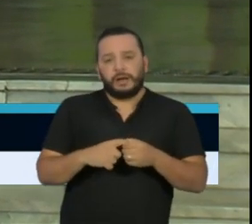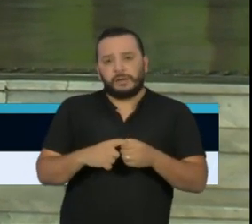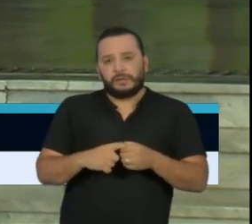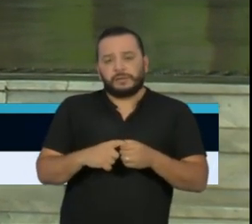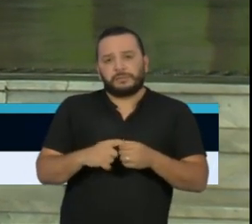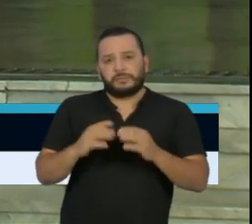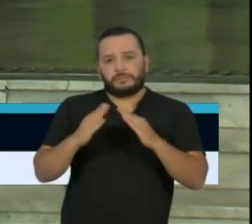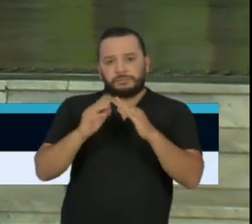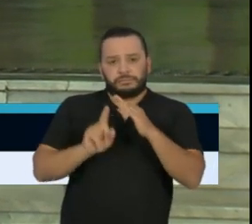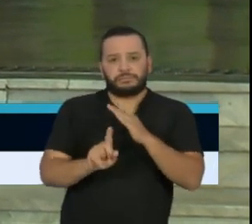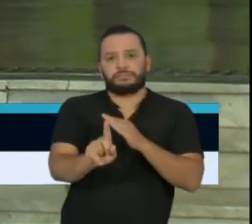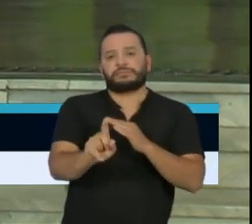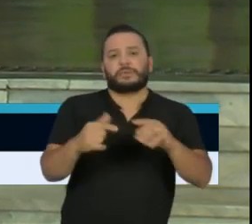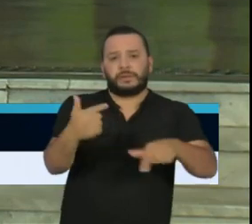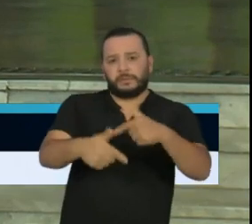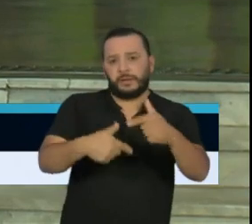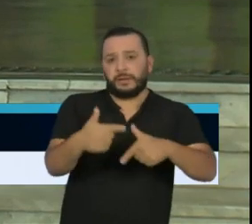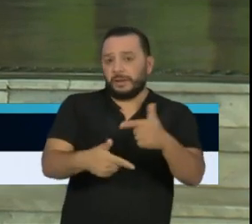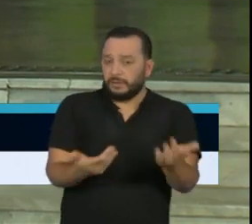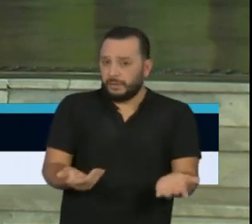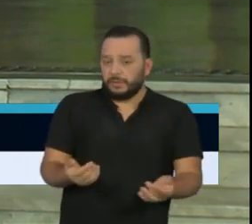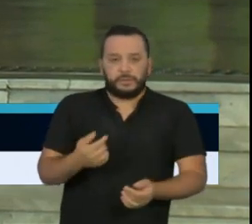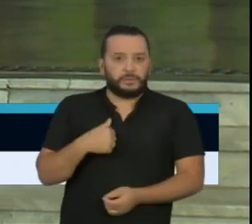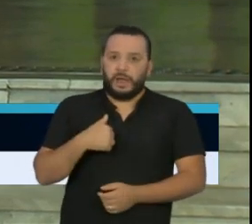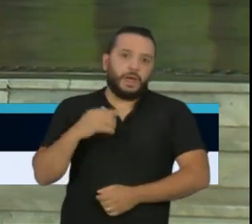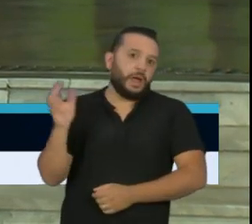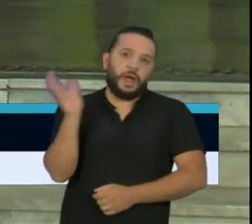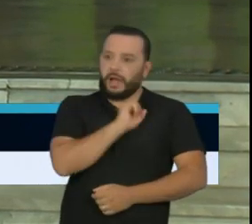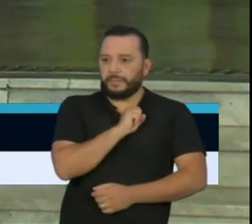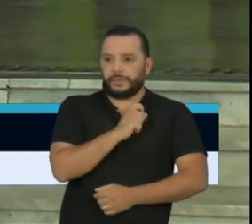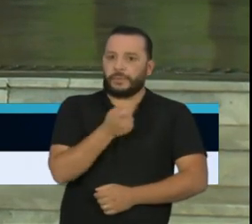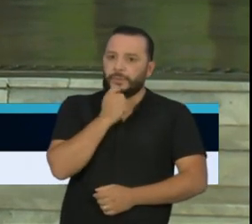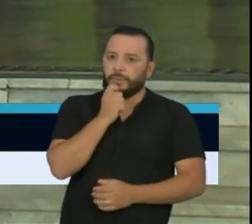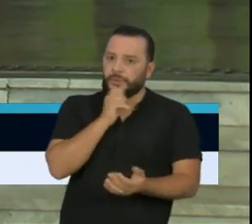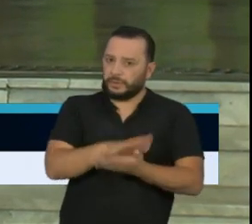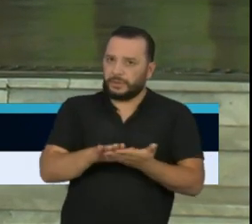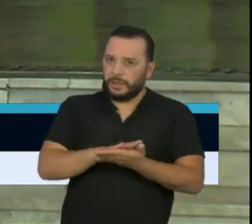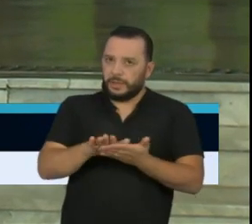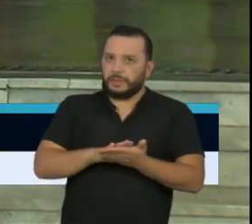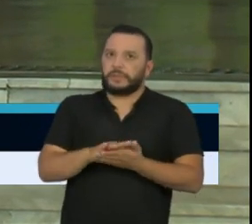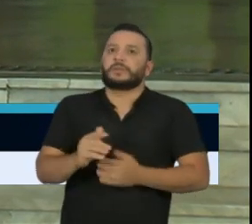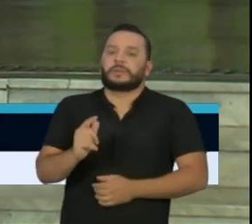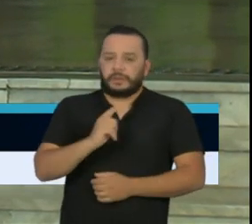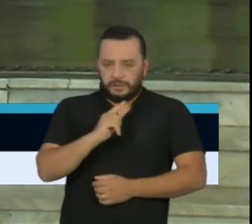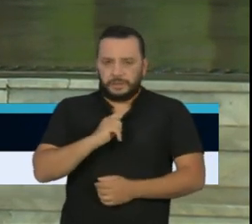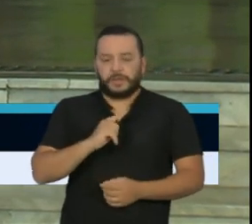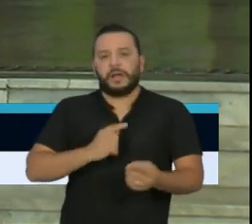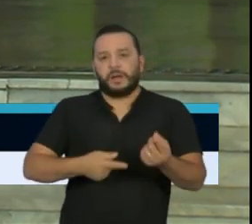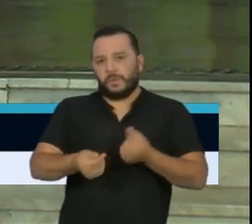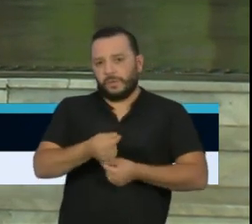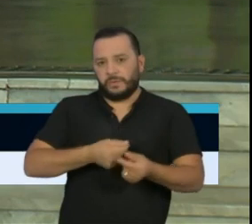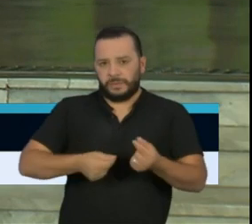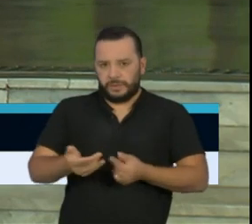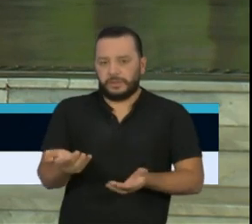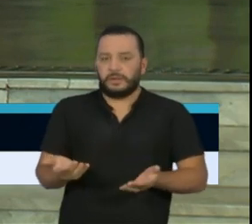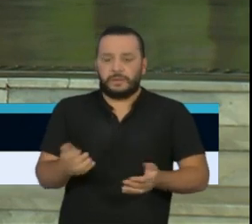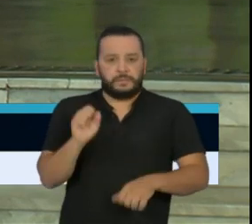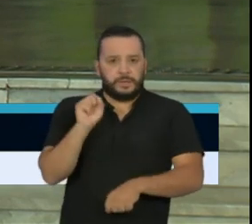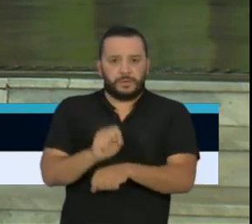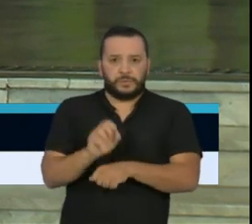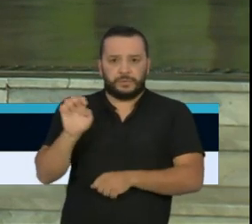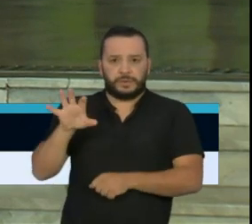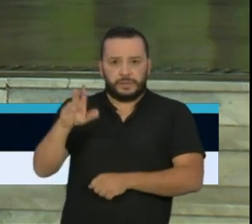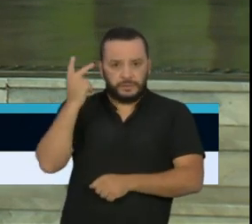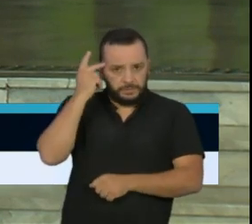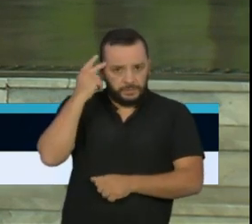para a sociedade que não se retoma do dia para a noite as atividades econômicas que porventura foram paralisadas no estado de São